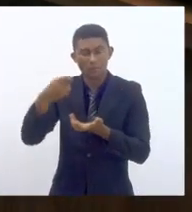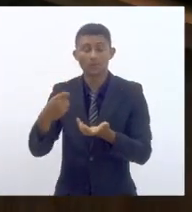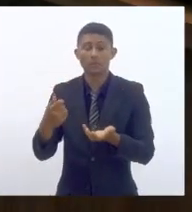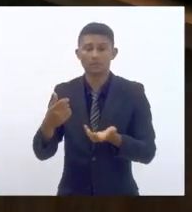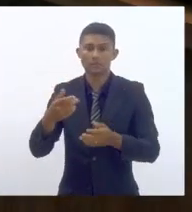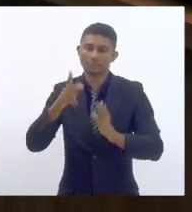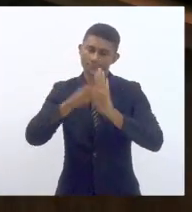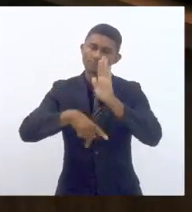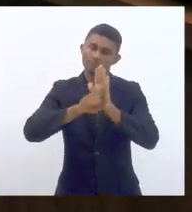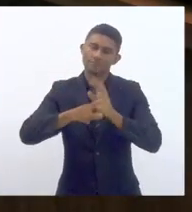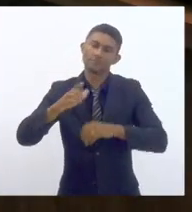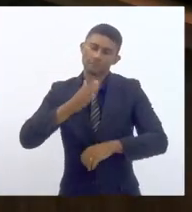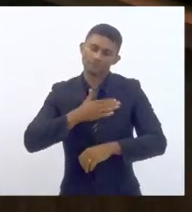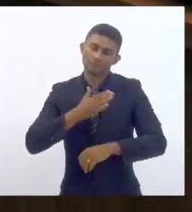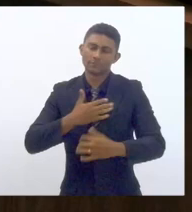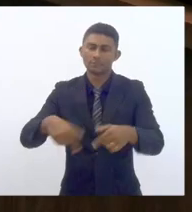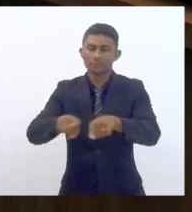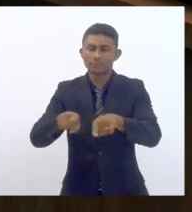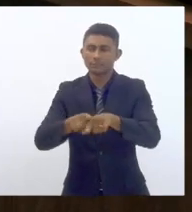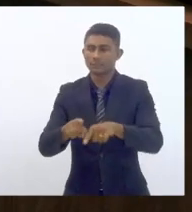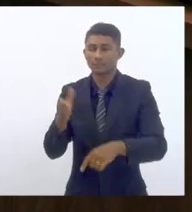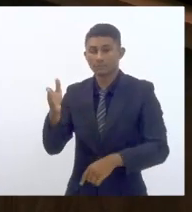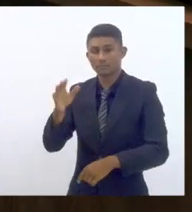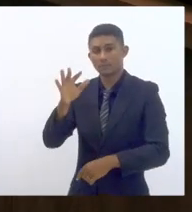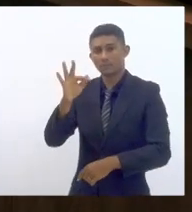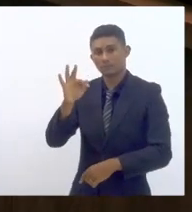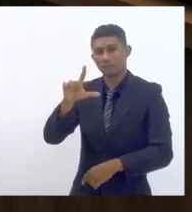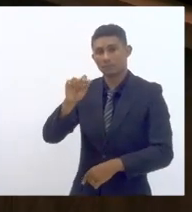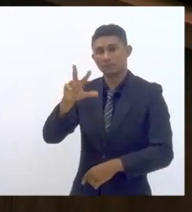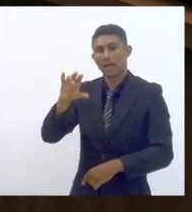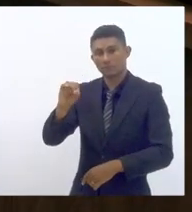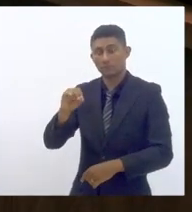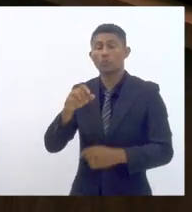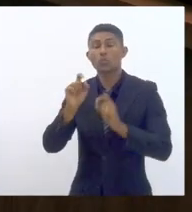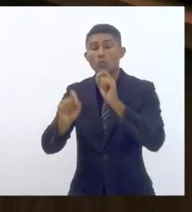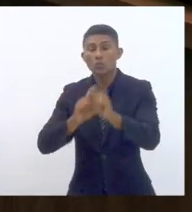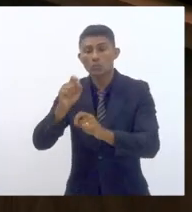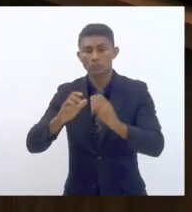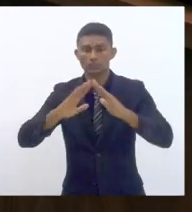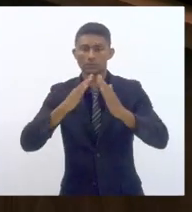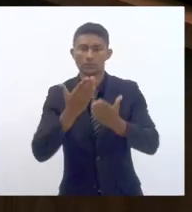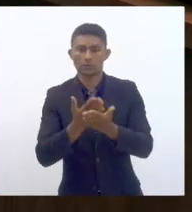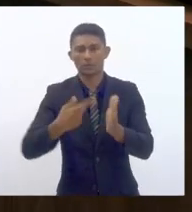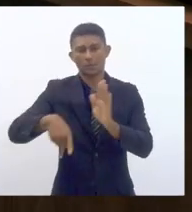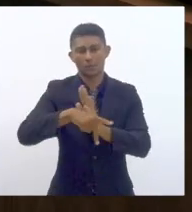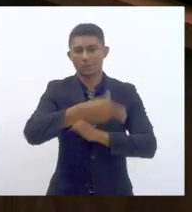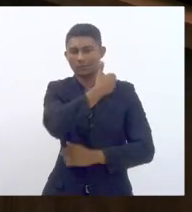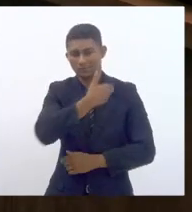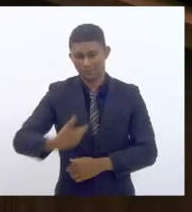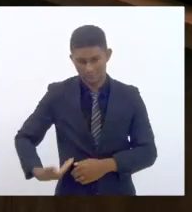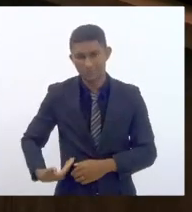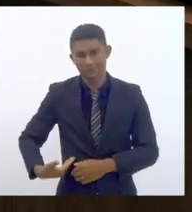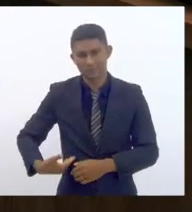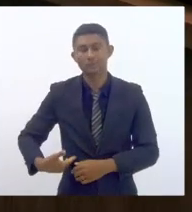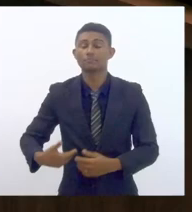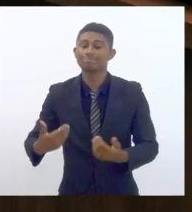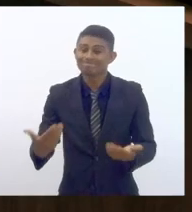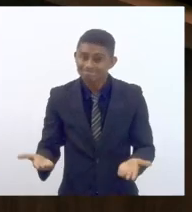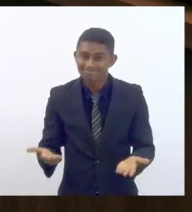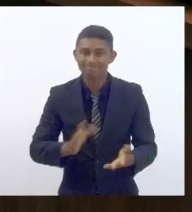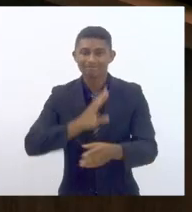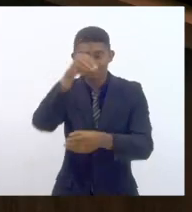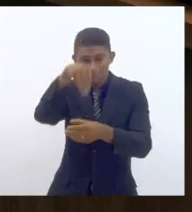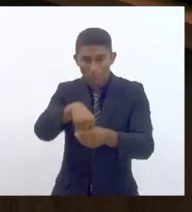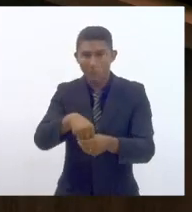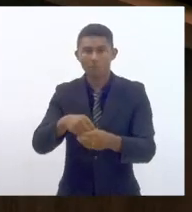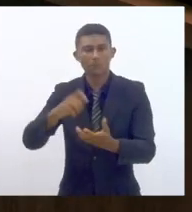meu, que garante uma política de alimentação escolar saudável das escolas da rede estadual, da rede FAETEC, do Colégio